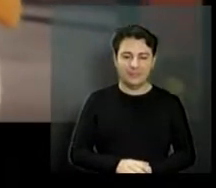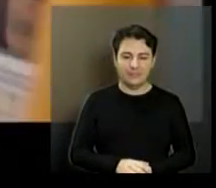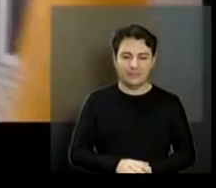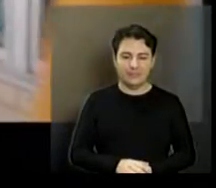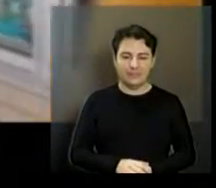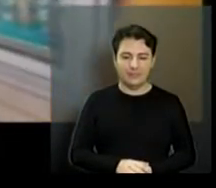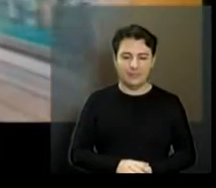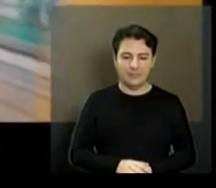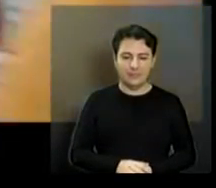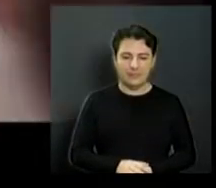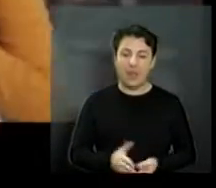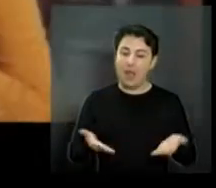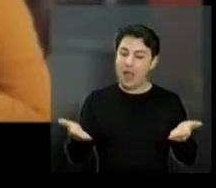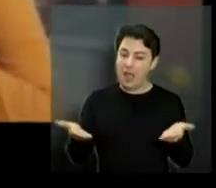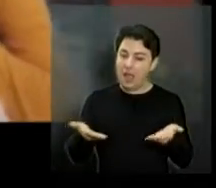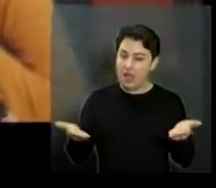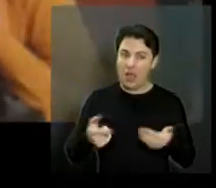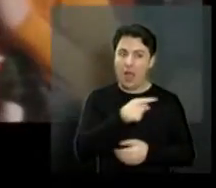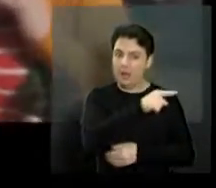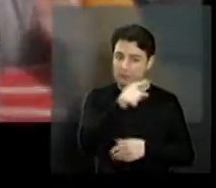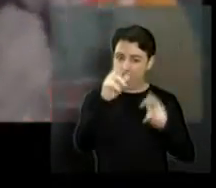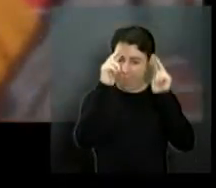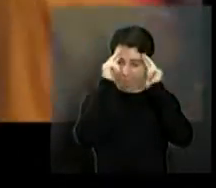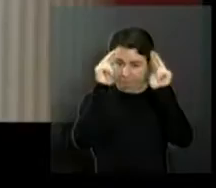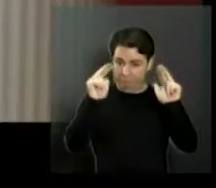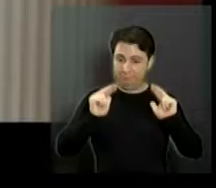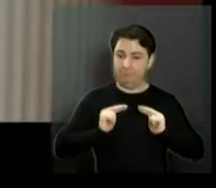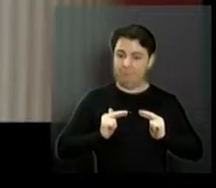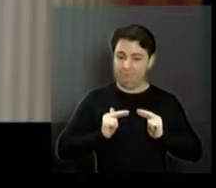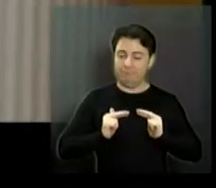I'm respected in public.